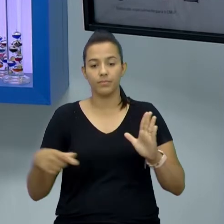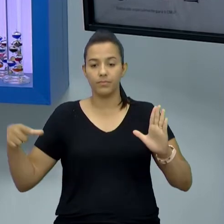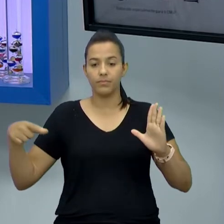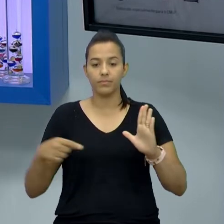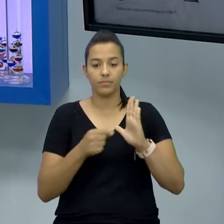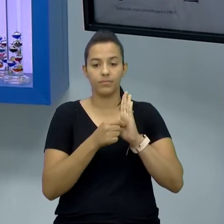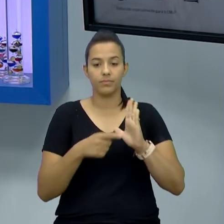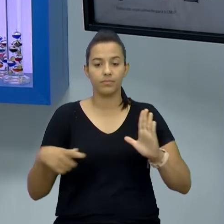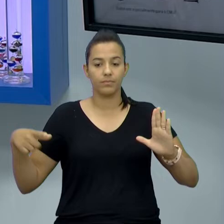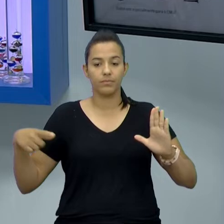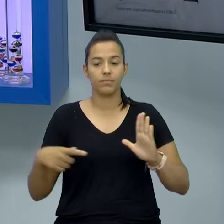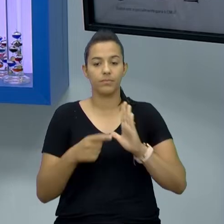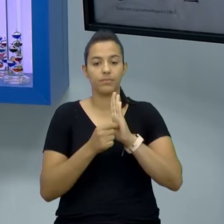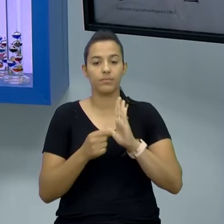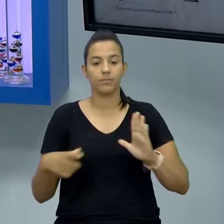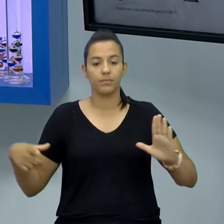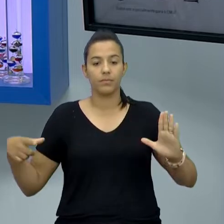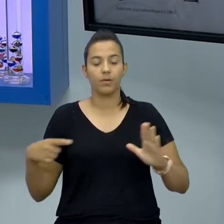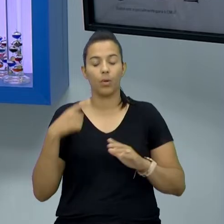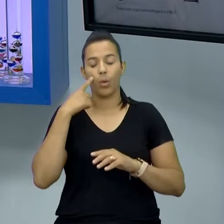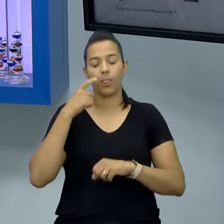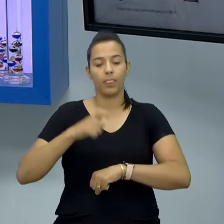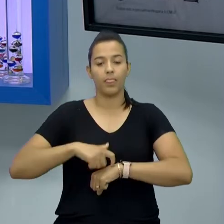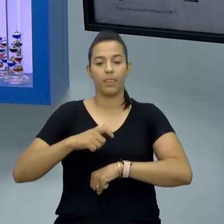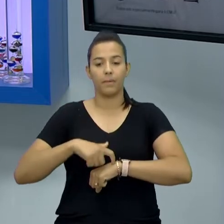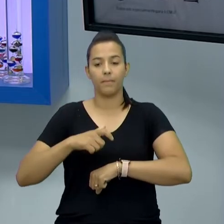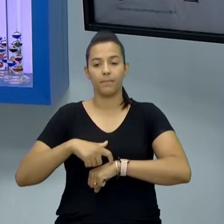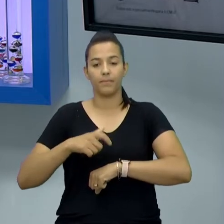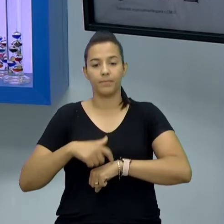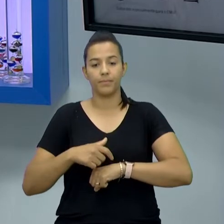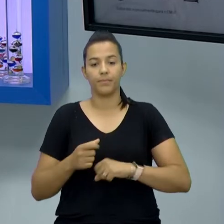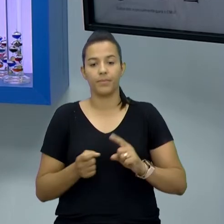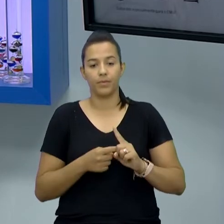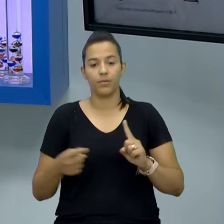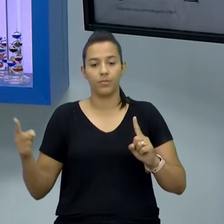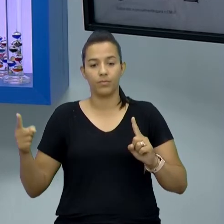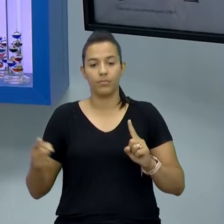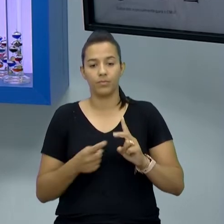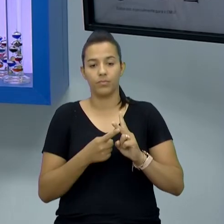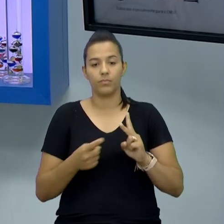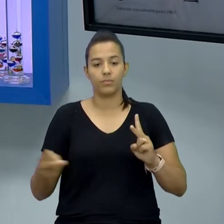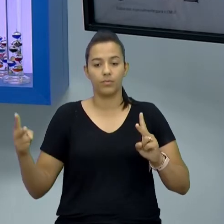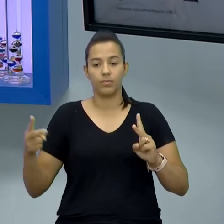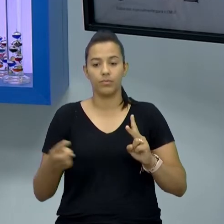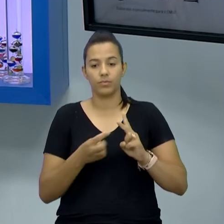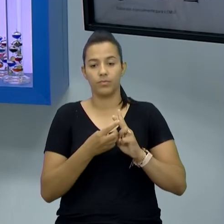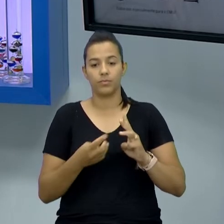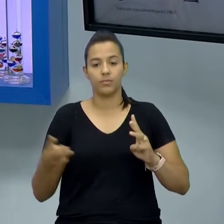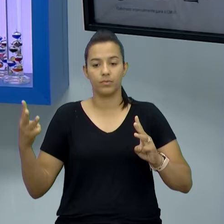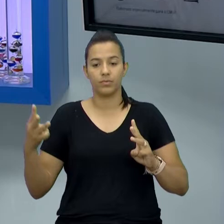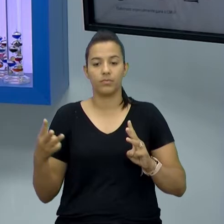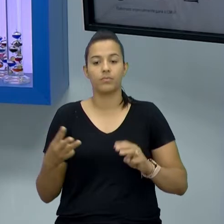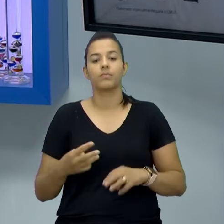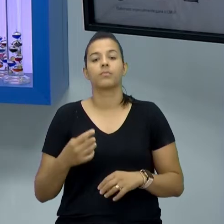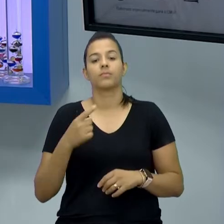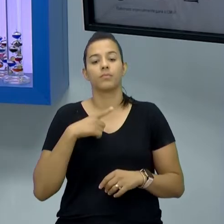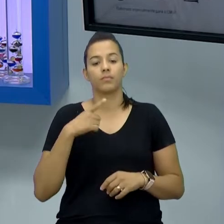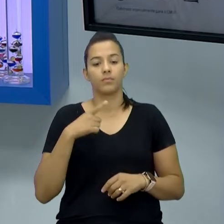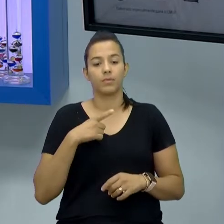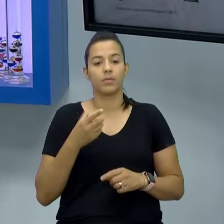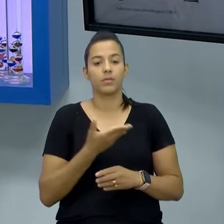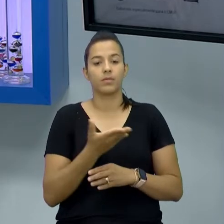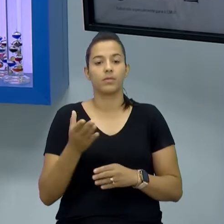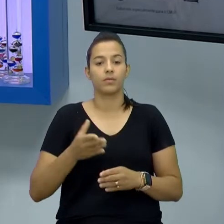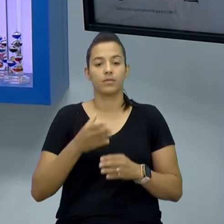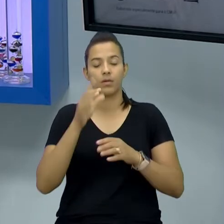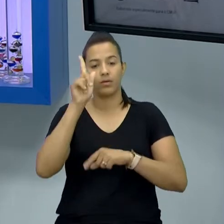oscilação. Olha lá, eu meço aqui, ó, tempo de oscilação. 1, 2, 3, beleza. Eu tenho o